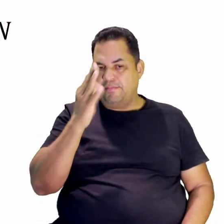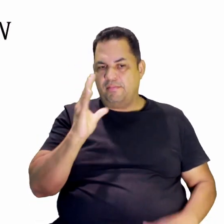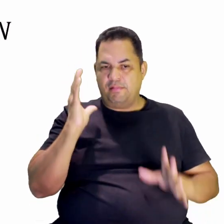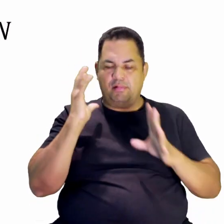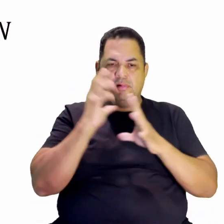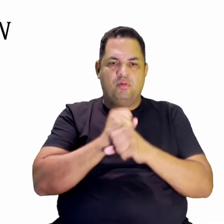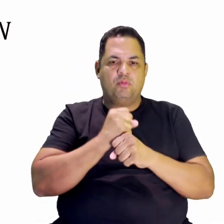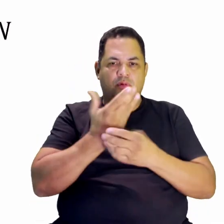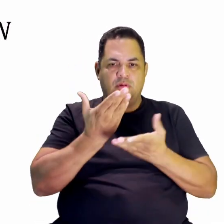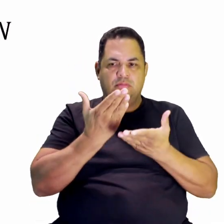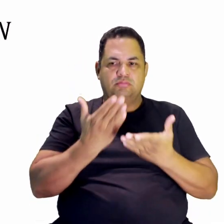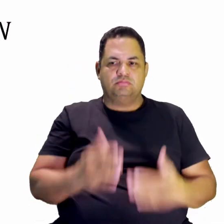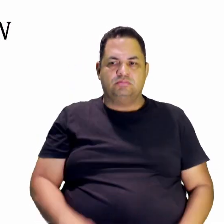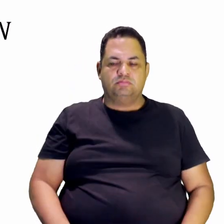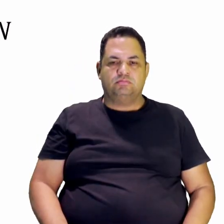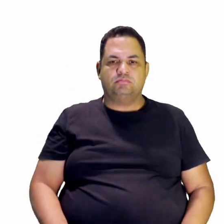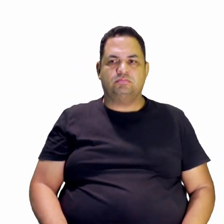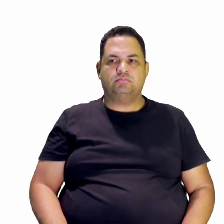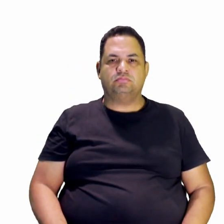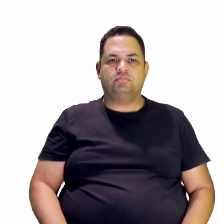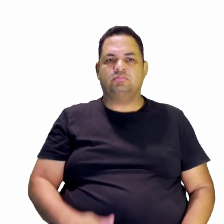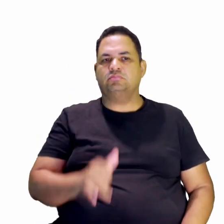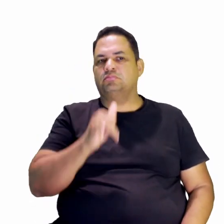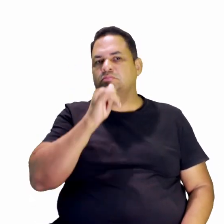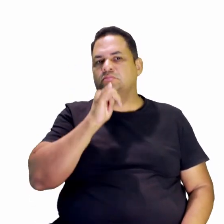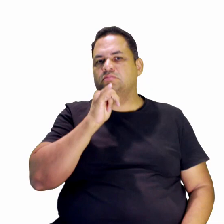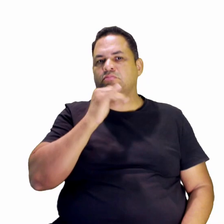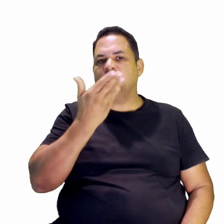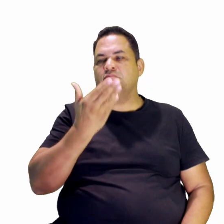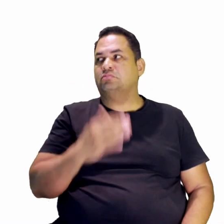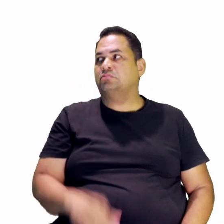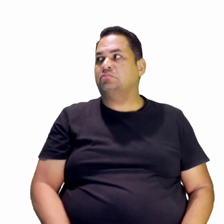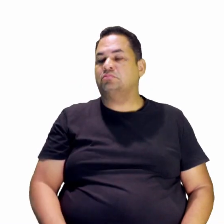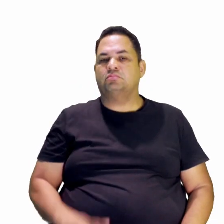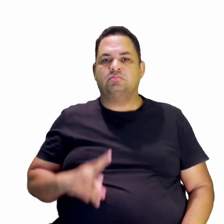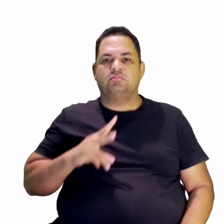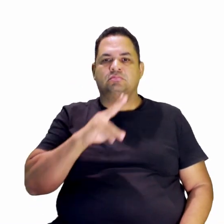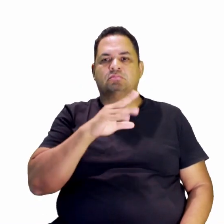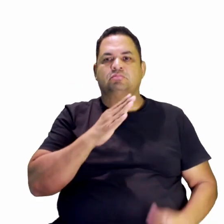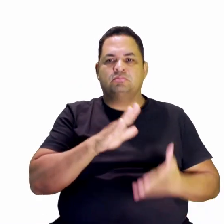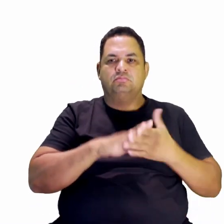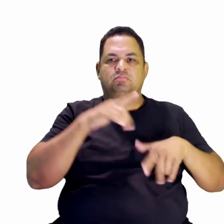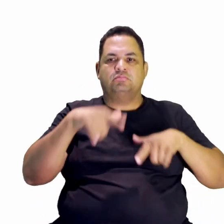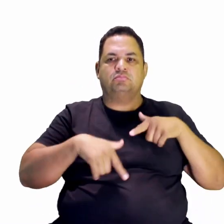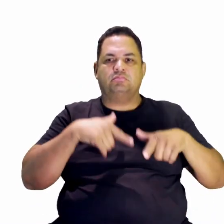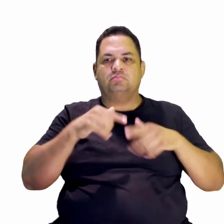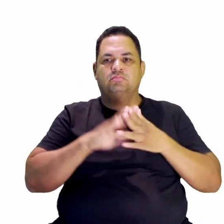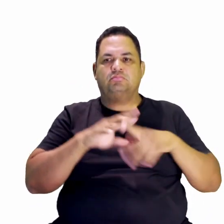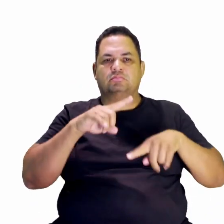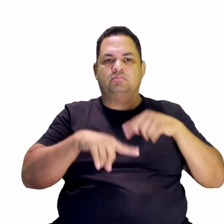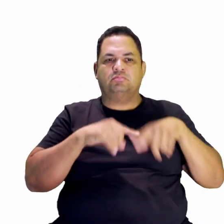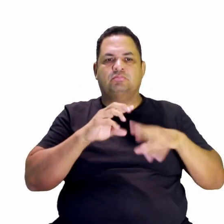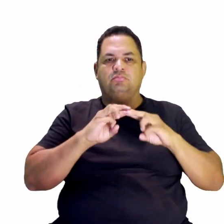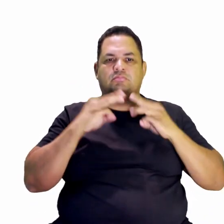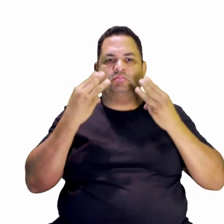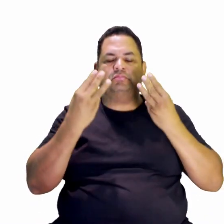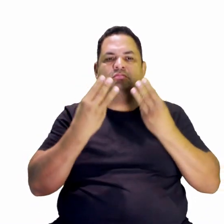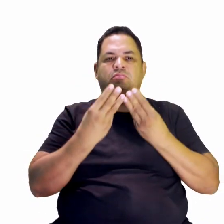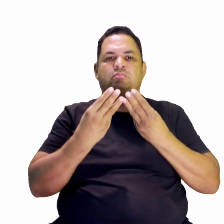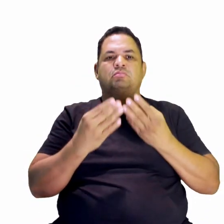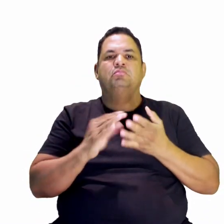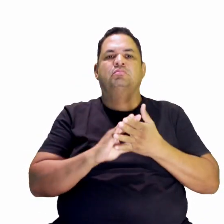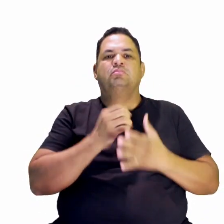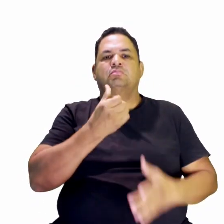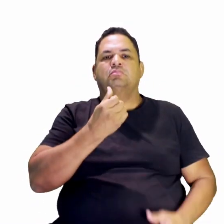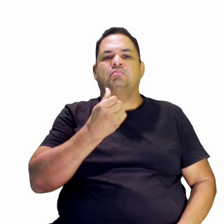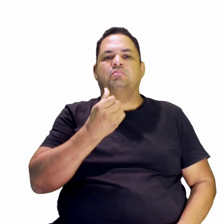resolver isso aí. Vamos ver mais um exemplo? A força que atua em um corpo, e a massa dele, desse corpo é de